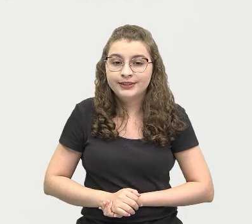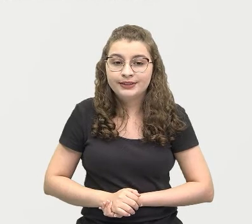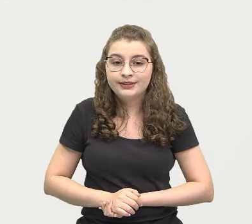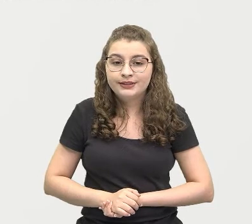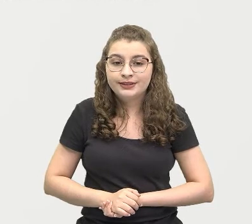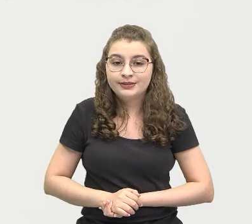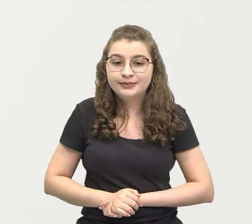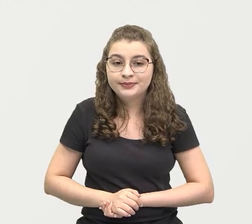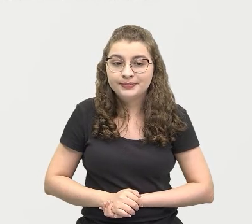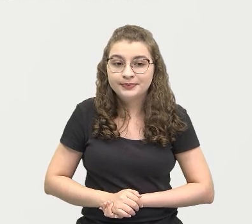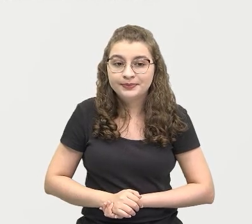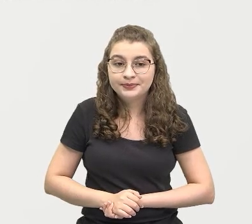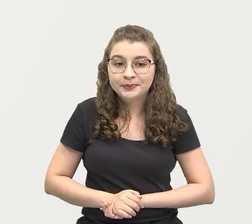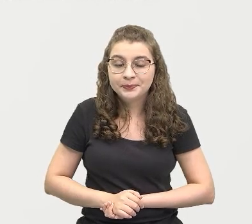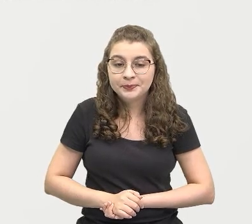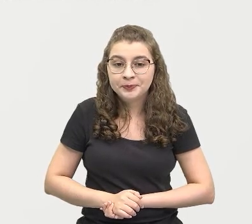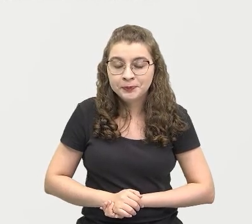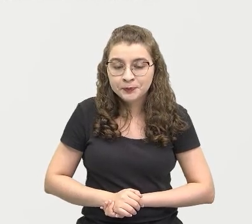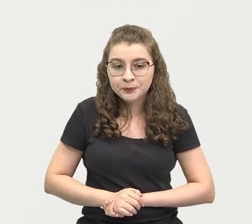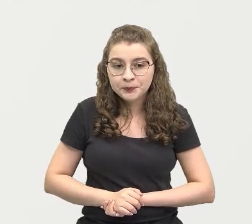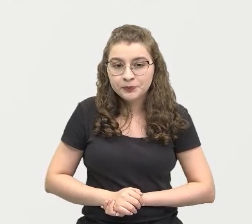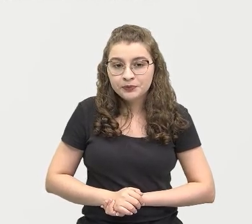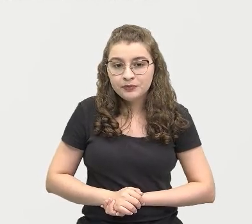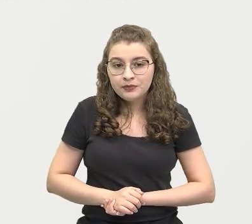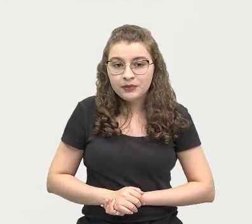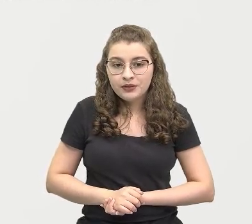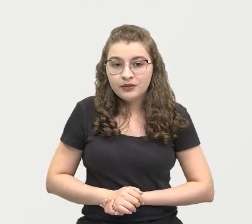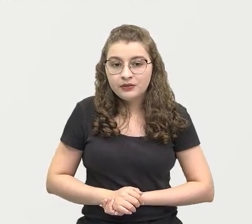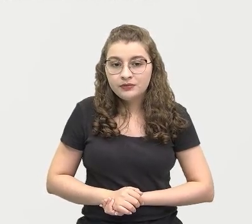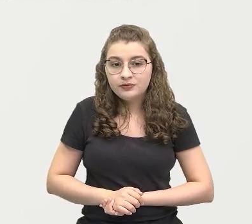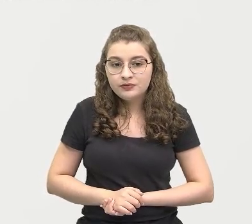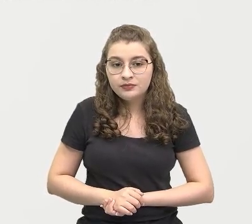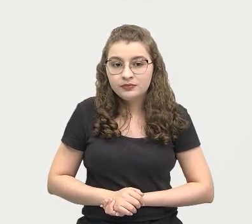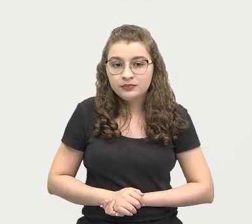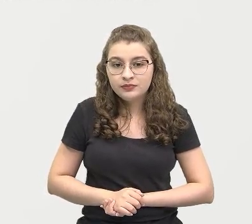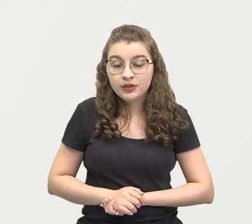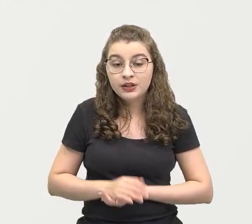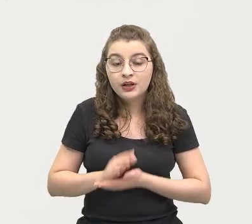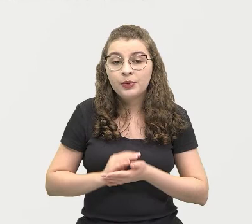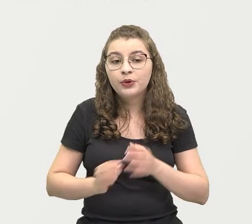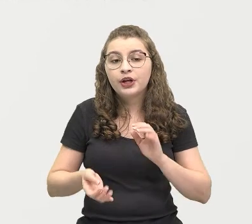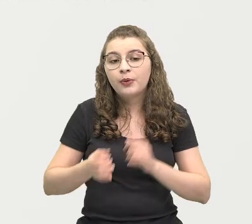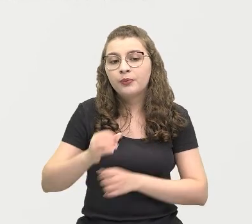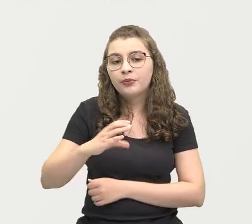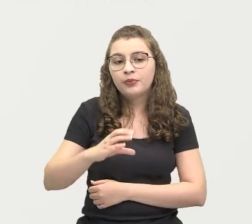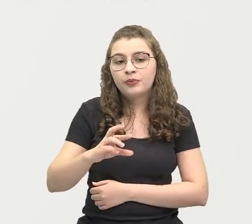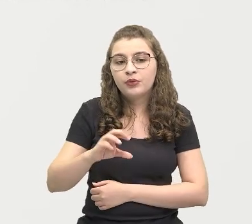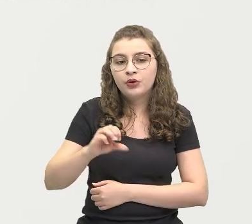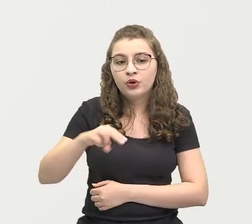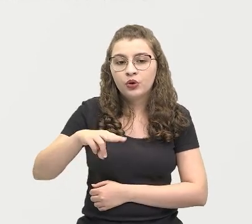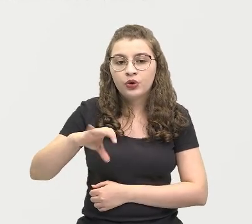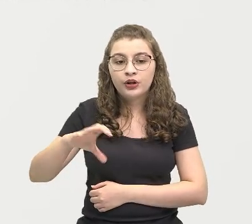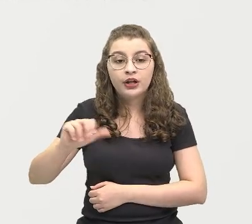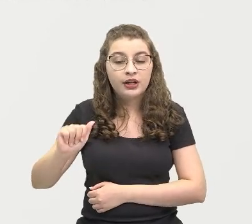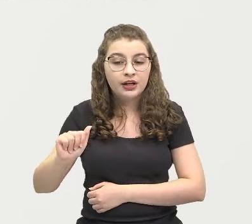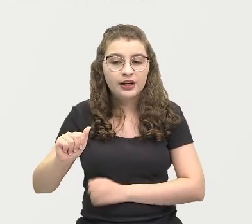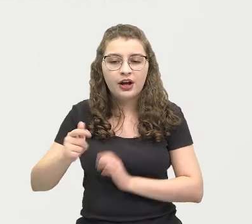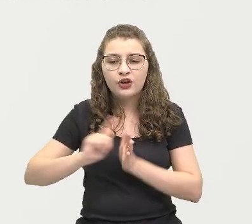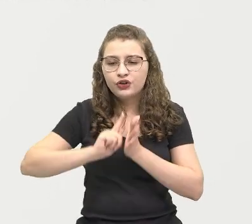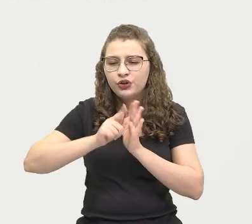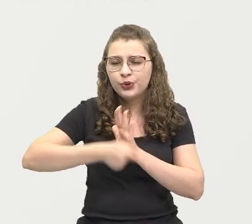isso? O que mais que informações que nós temos dele aqui, ó? Ele tem muito de crônica, ele vai trazer as crônicas ali do